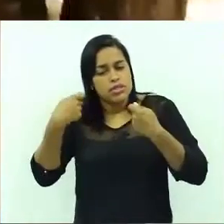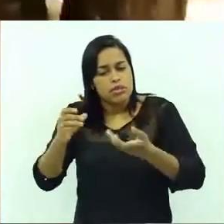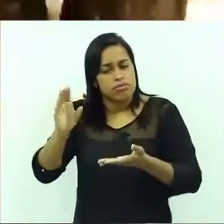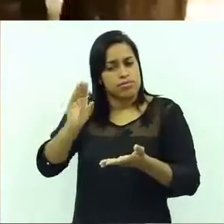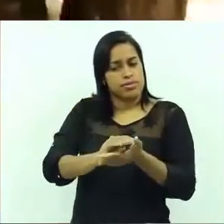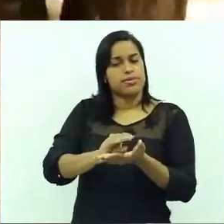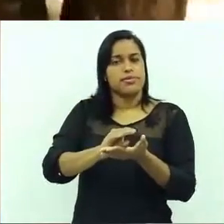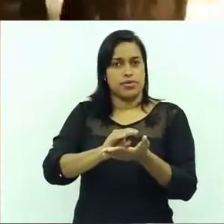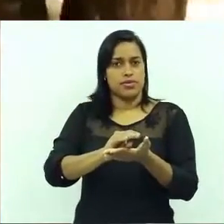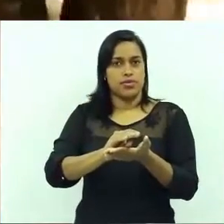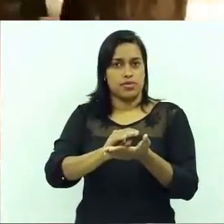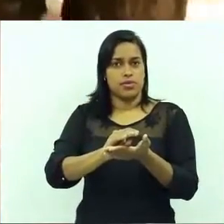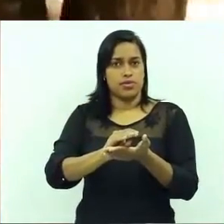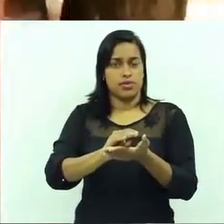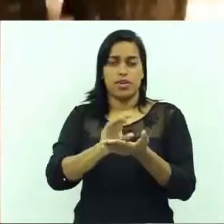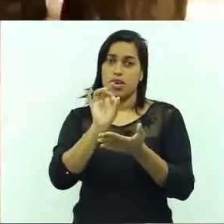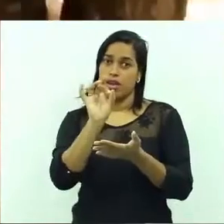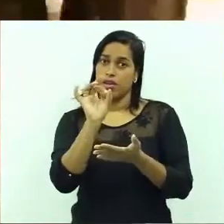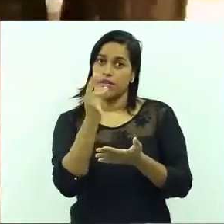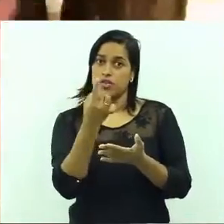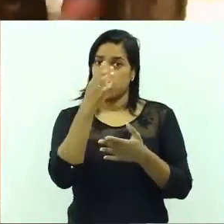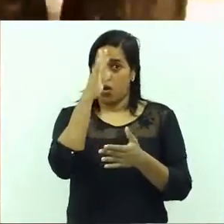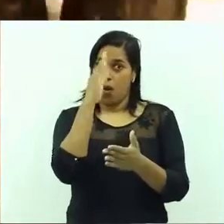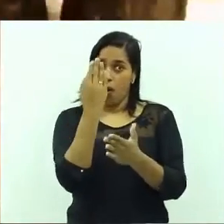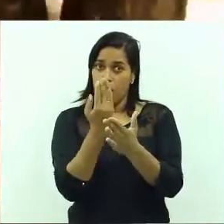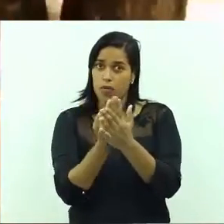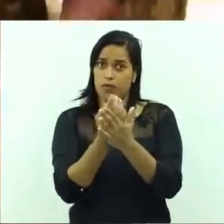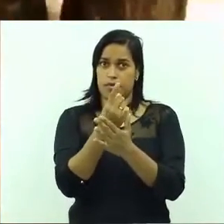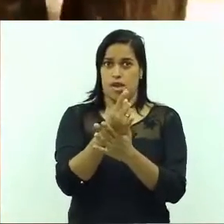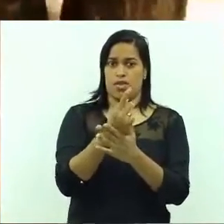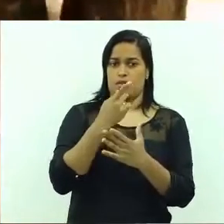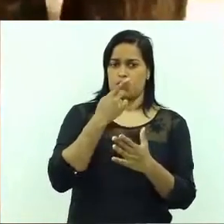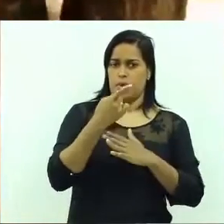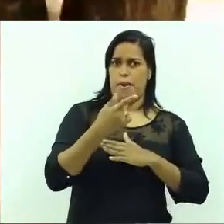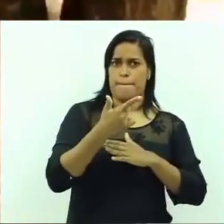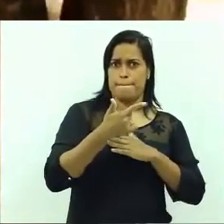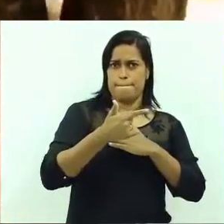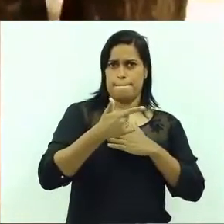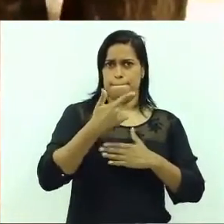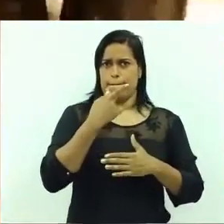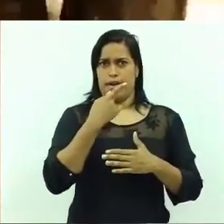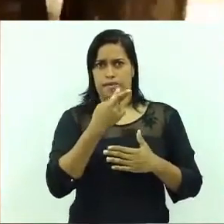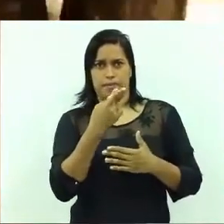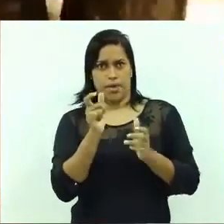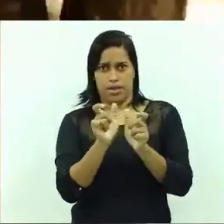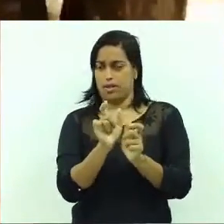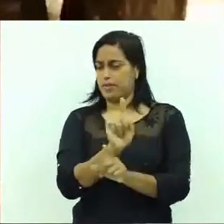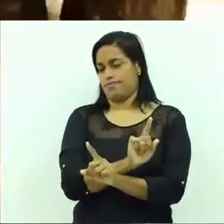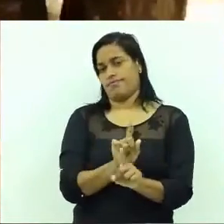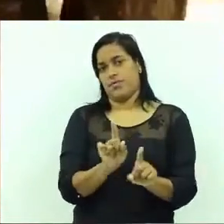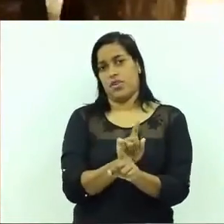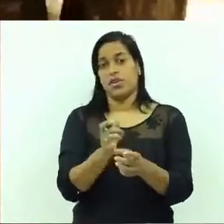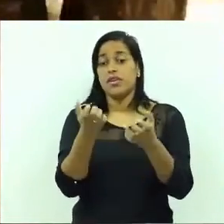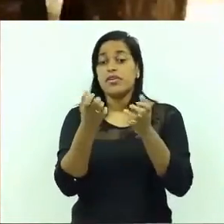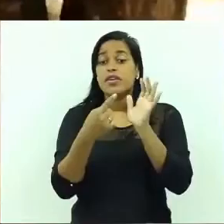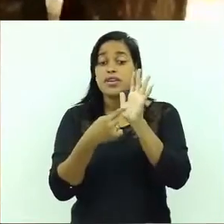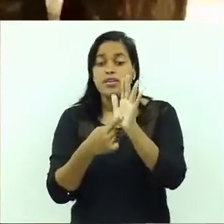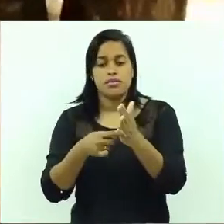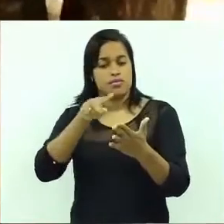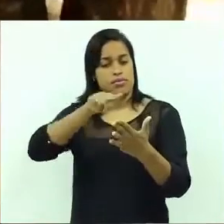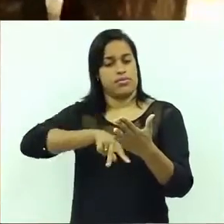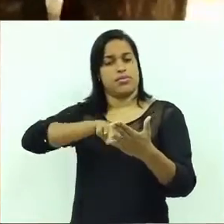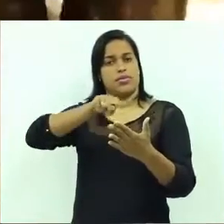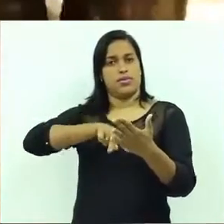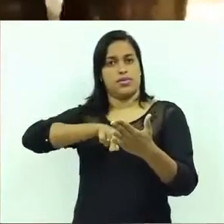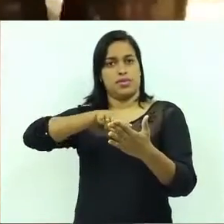ideia legal, ele vai somente confiar na sua boca, na sua palavra, o que você está falando? Claro que não. Ele vai querer julgar alguma